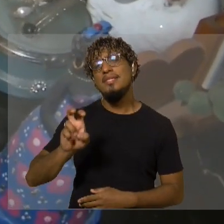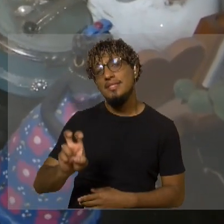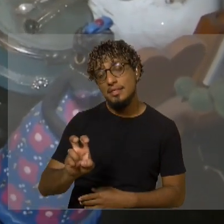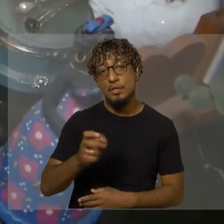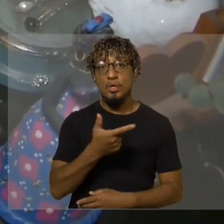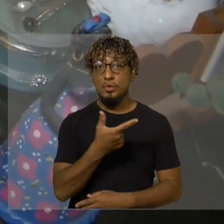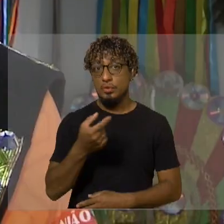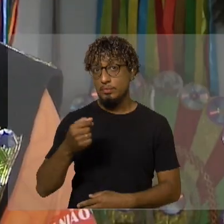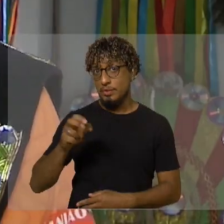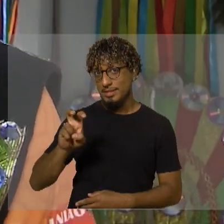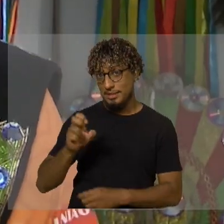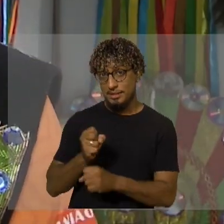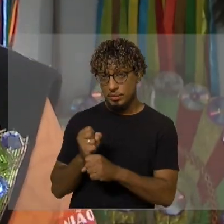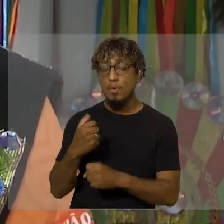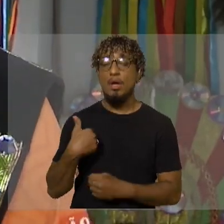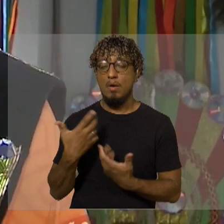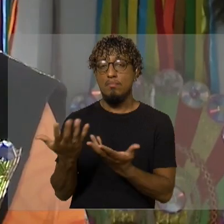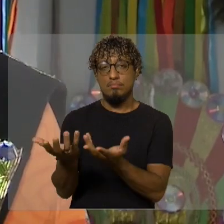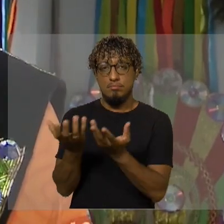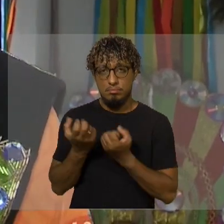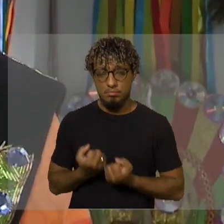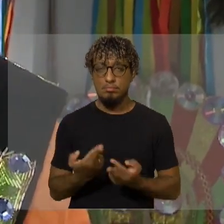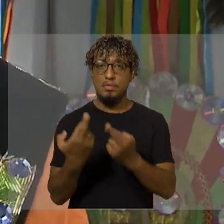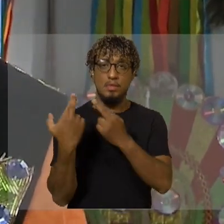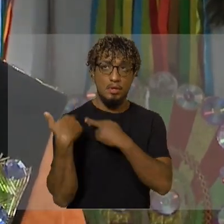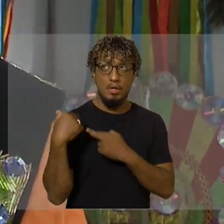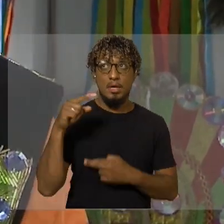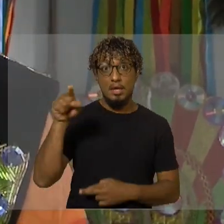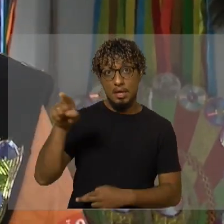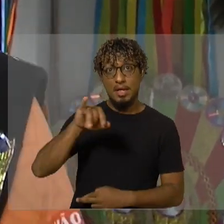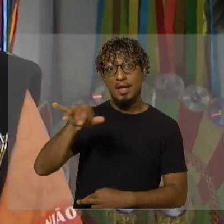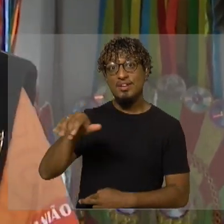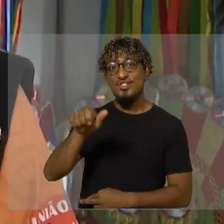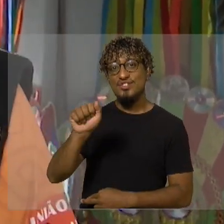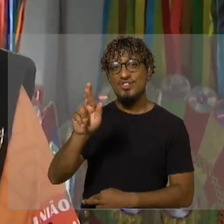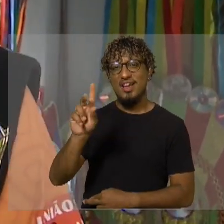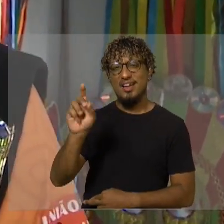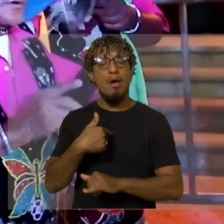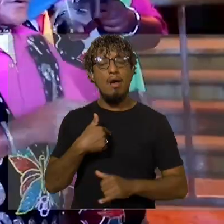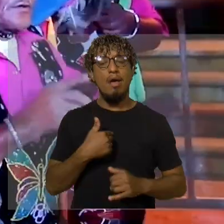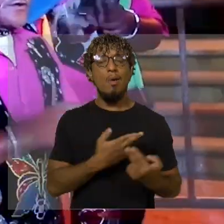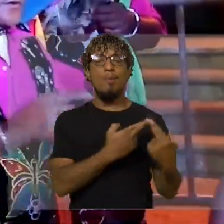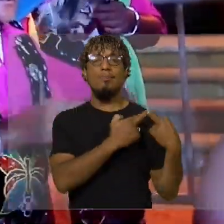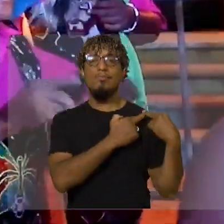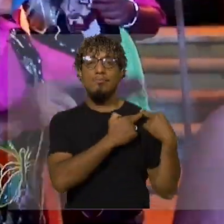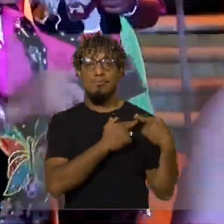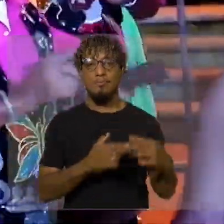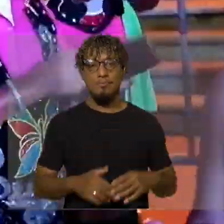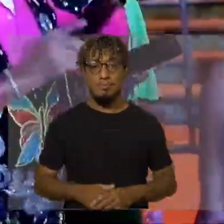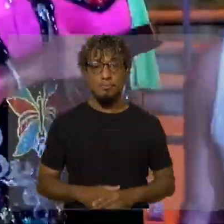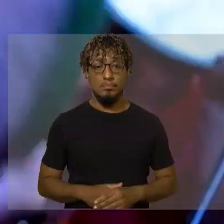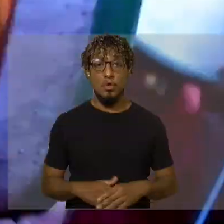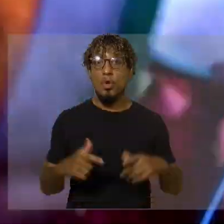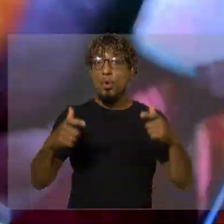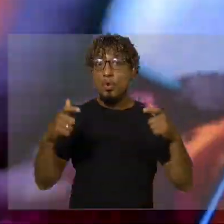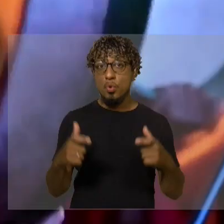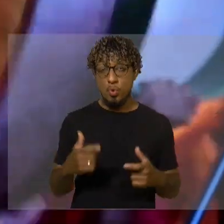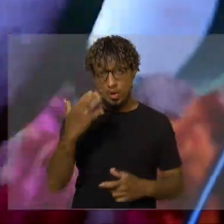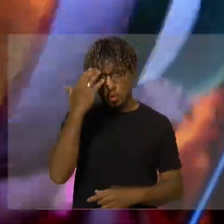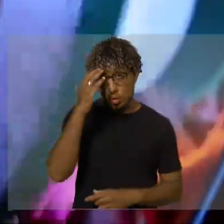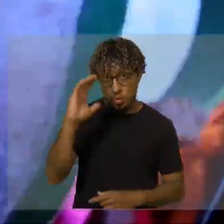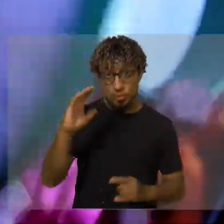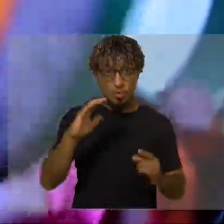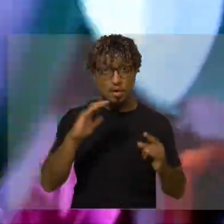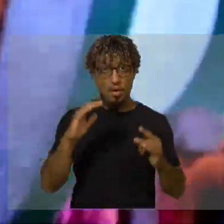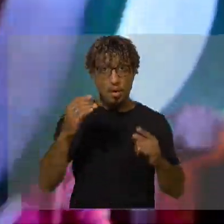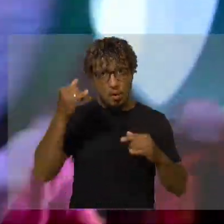Em 2005 eu tomei conta do boi e trouxe do Jardim América para o Monte Castelo. O Complexo Cultural do Bumba Meu Boi